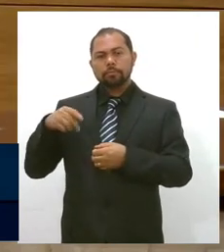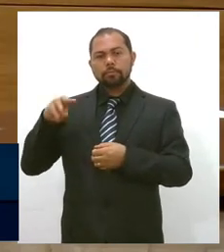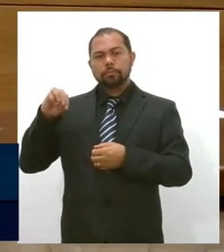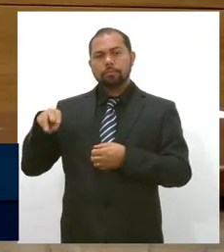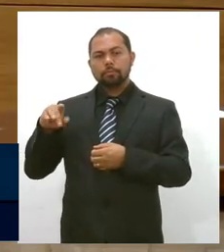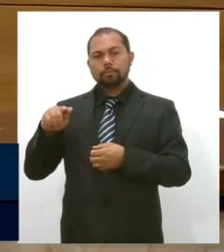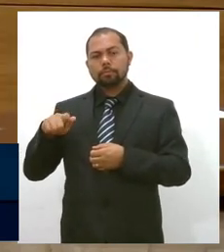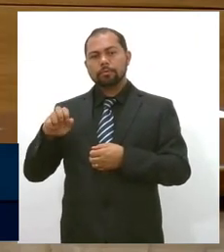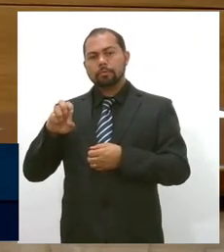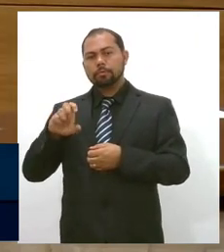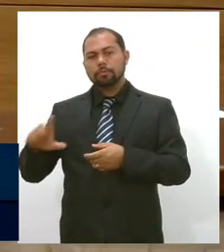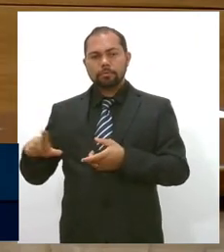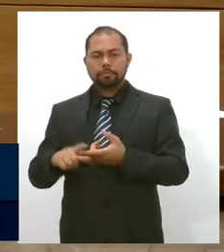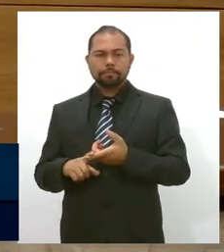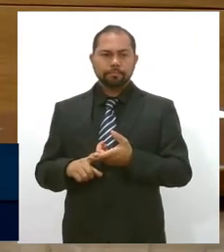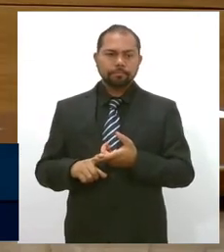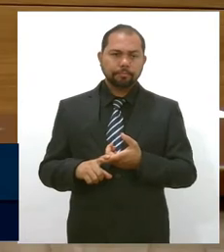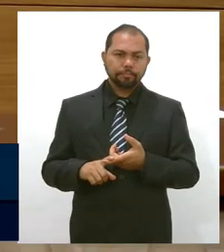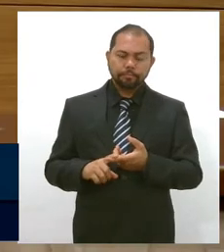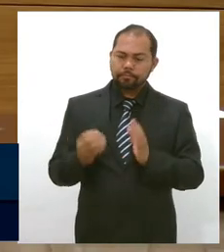Ofício externo número